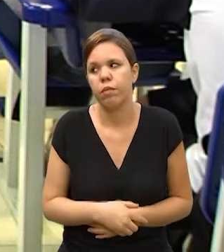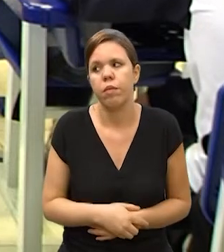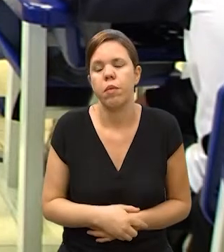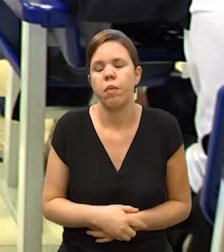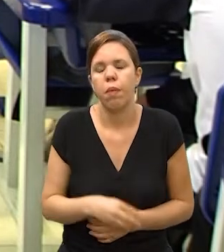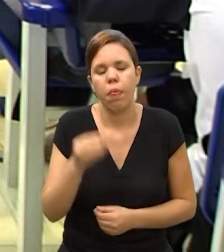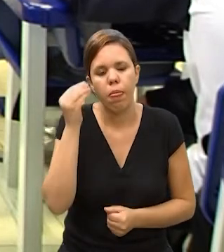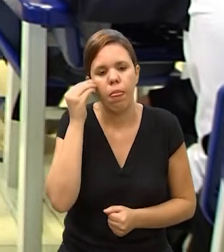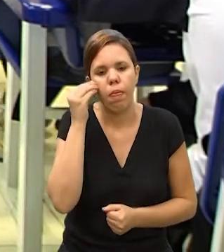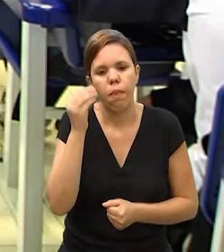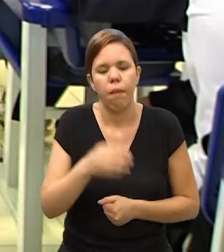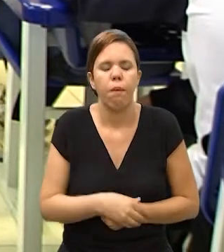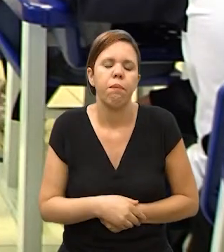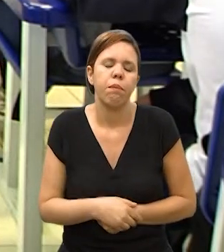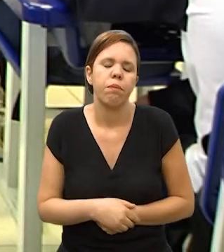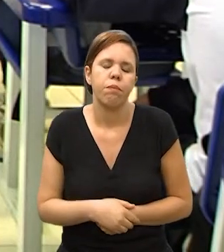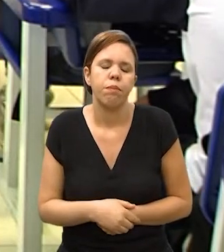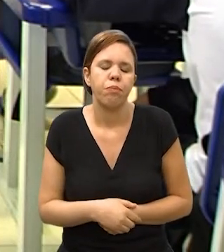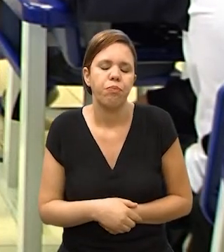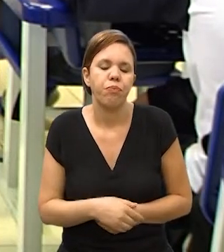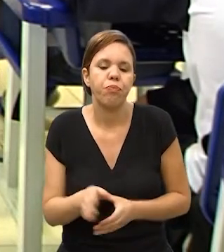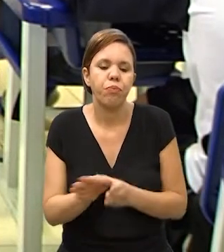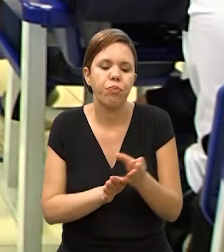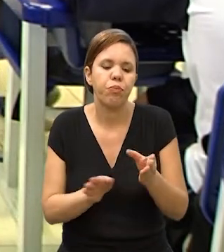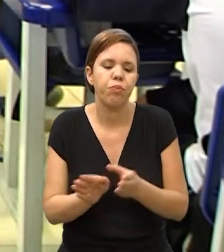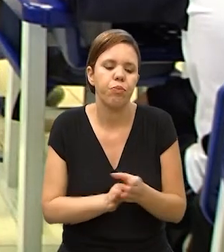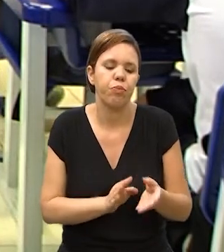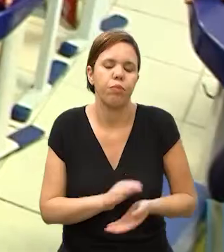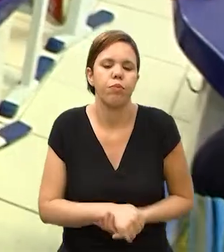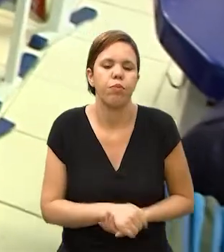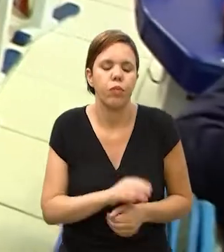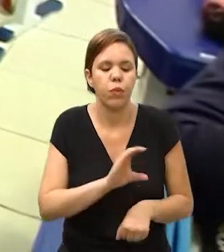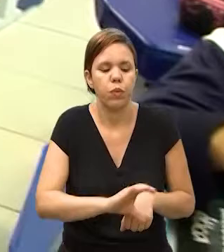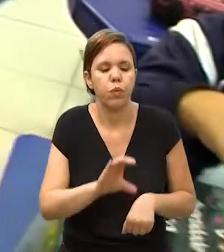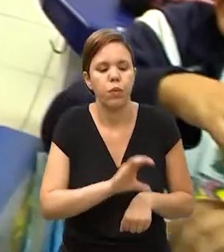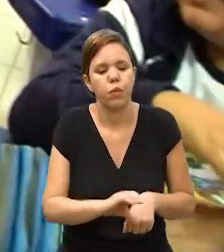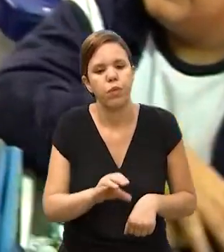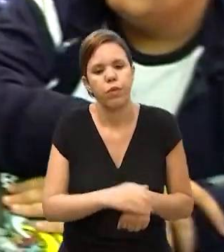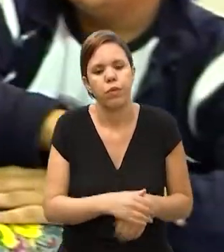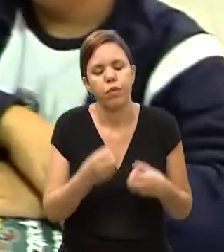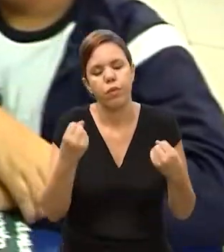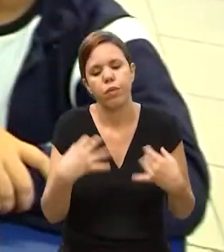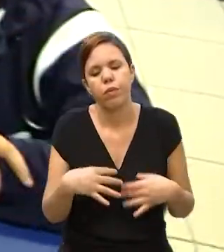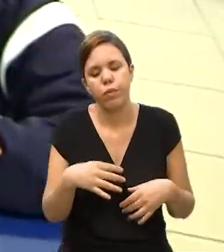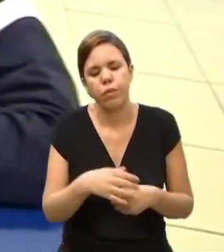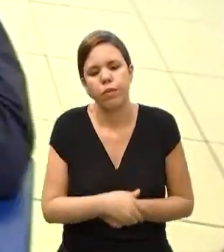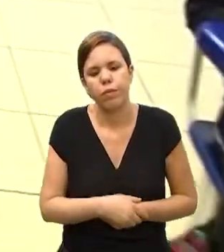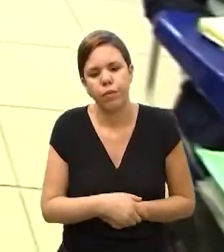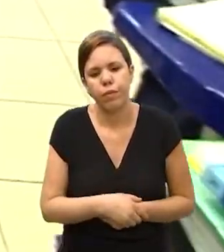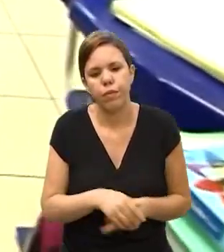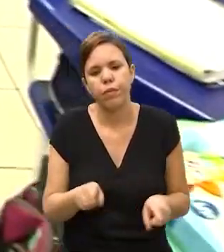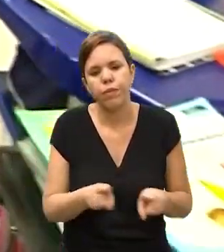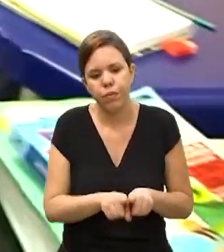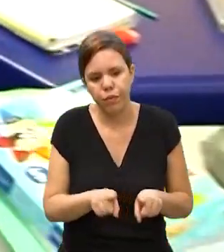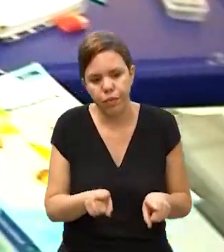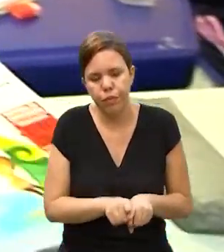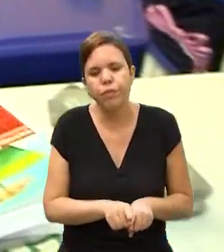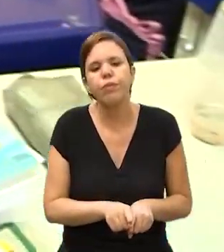é tentar dar orientação, cursos, explicar e punir